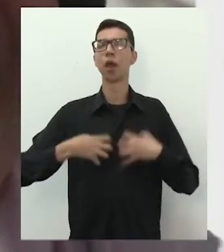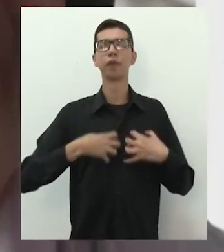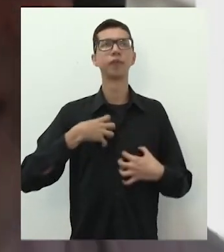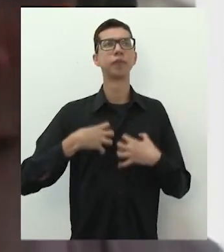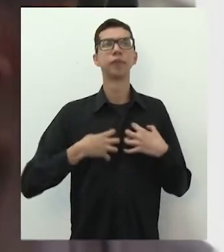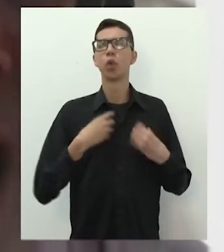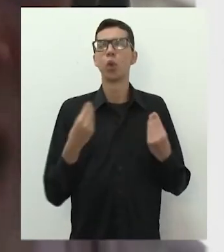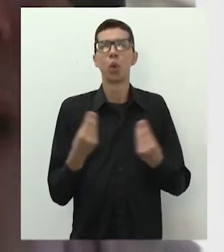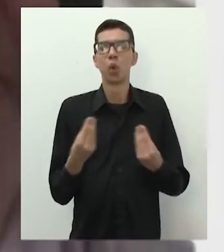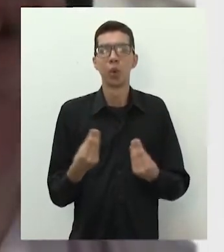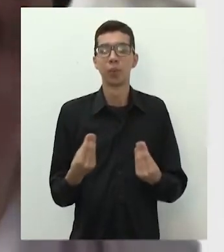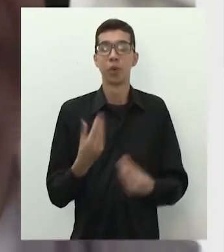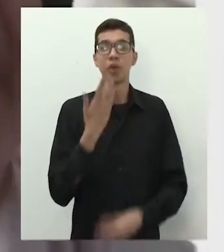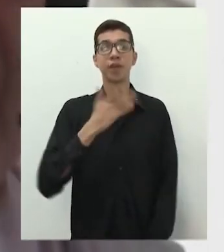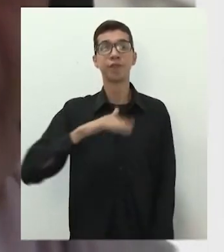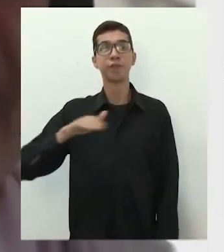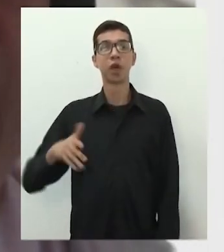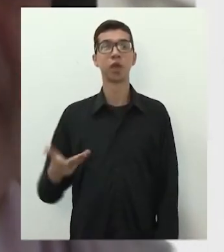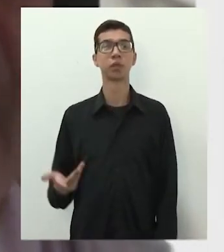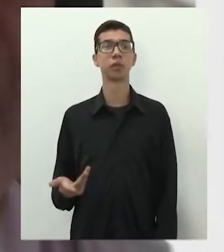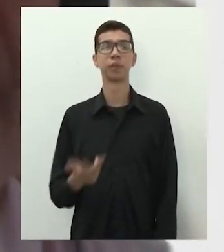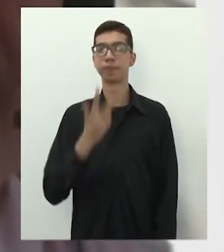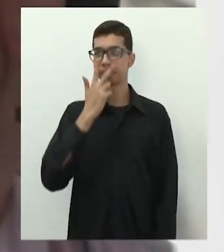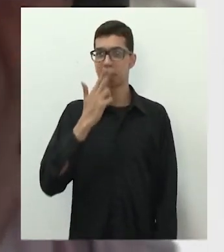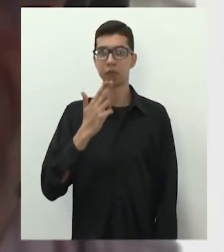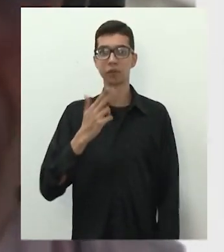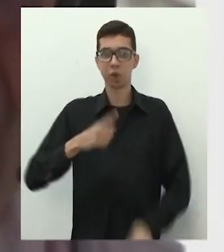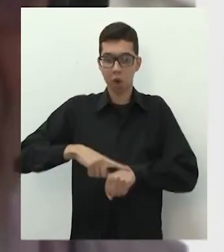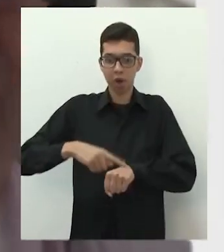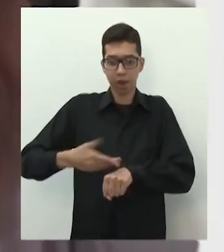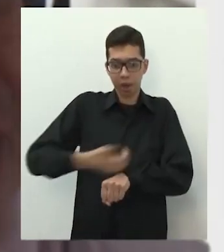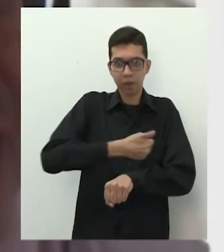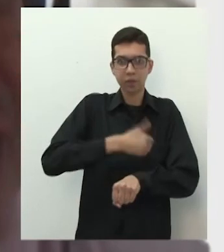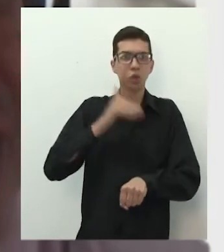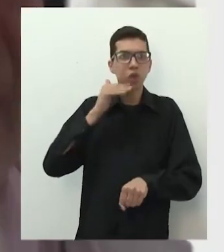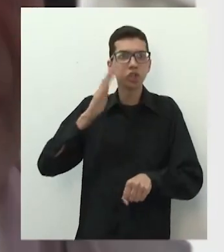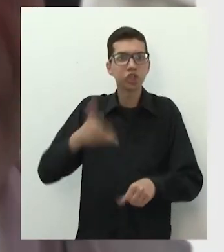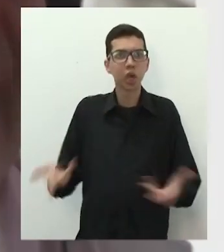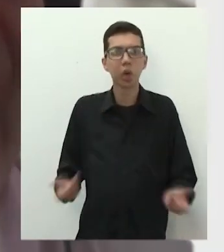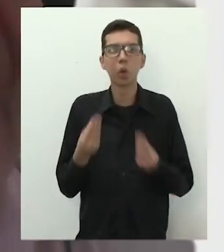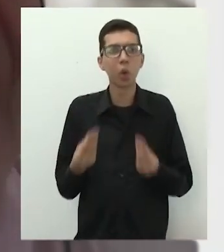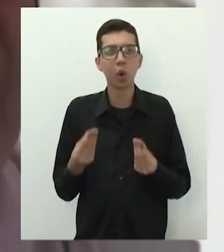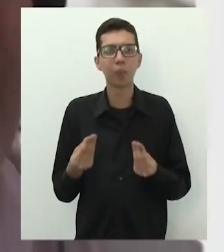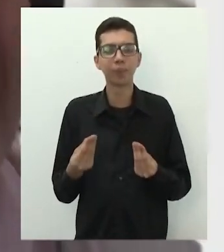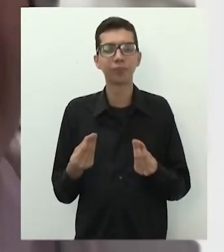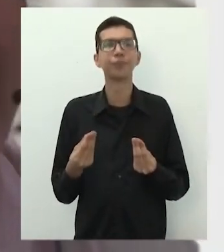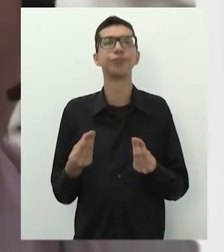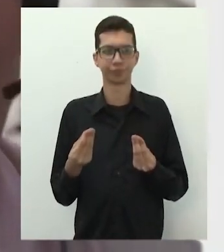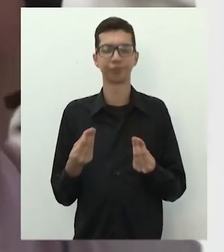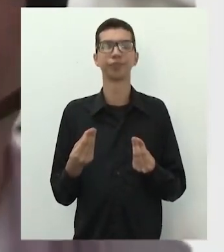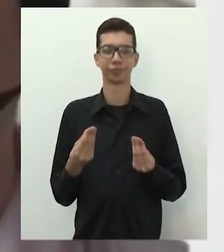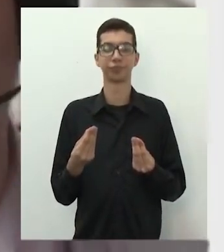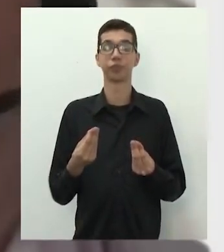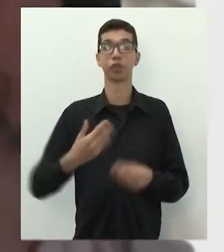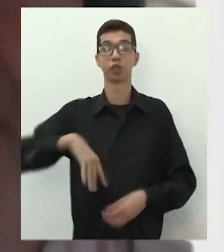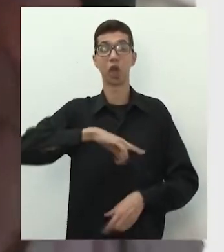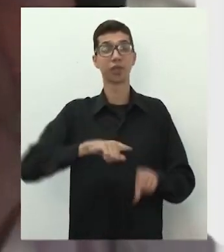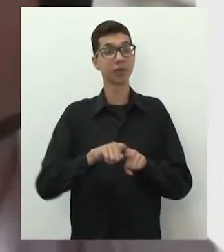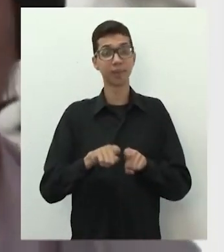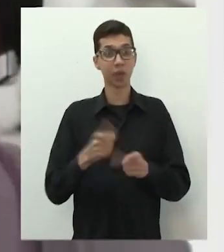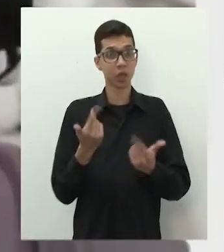cada um. Né? Não adianta colocar 88 regras, porque se colocar 88 regras, 80 serão